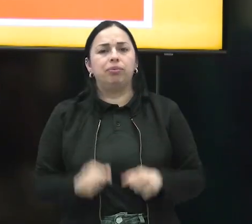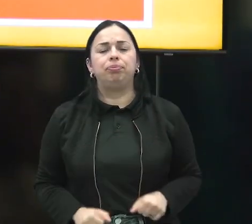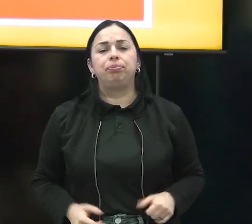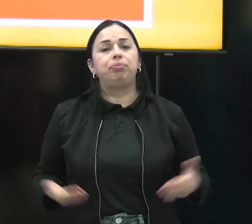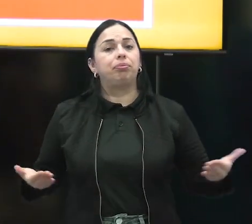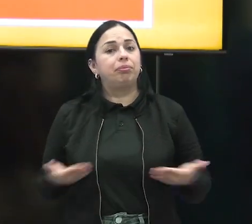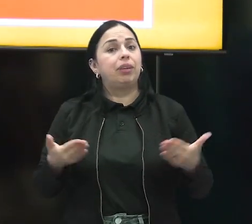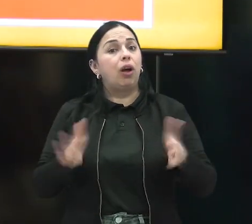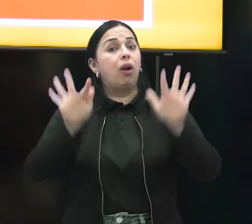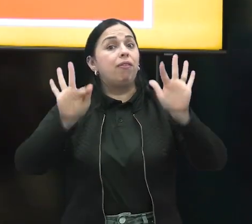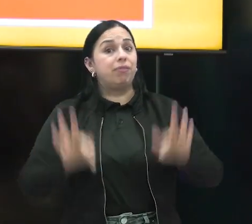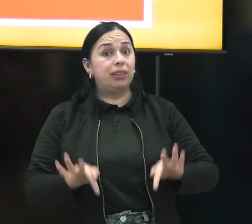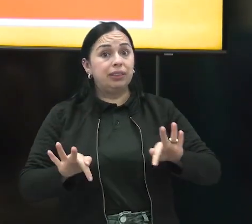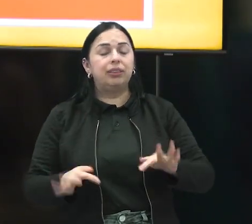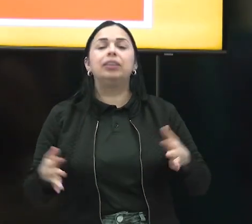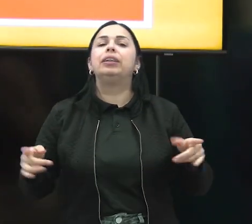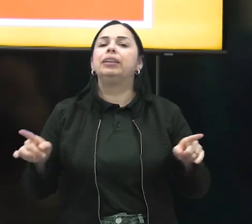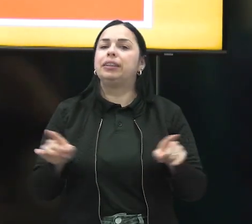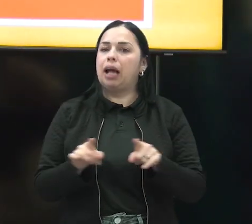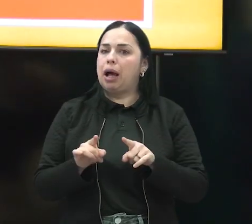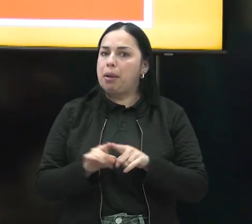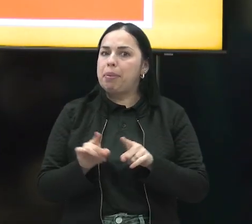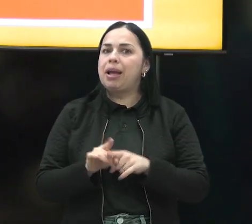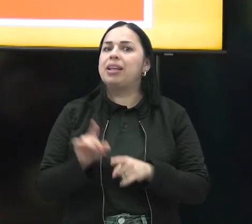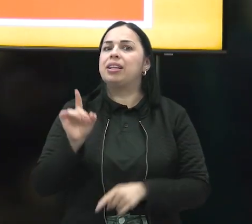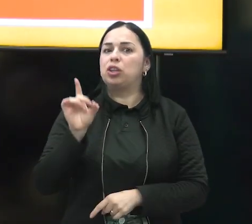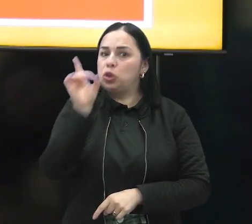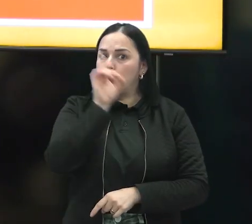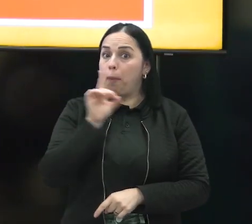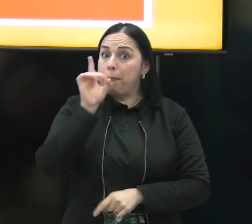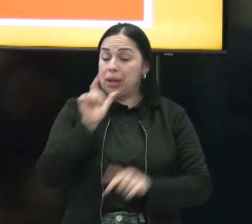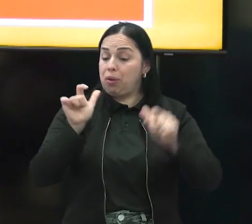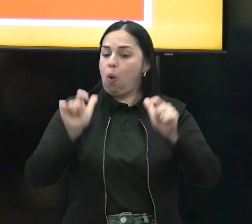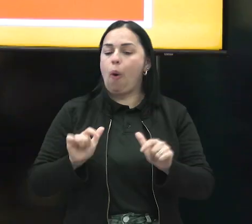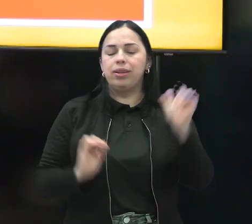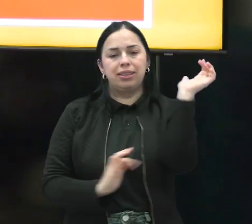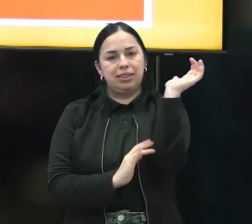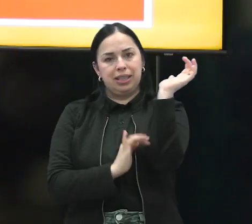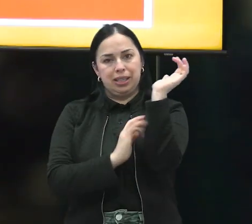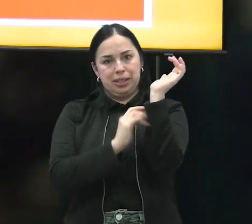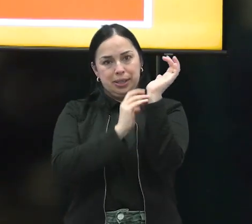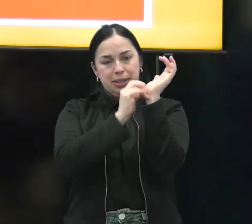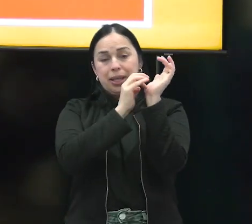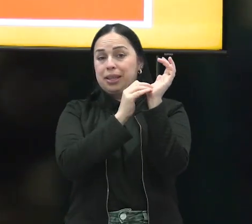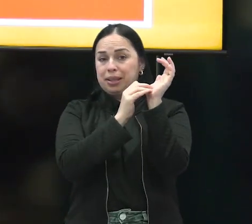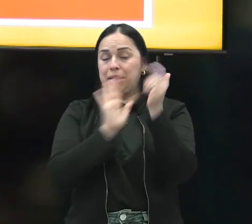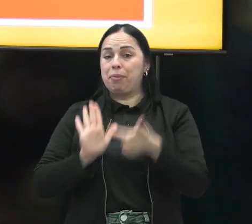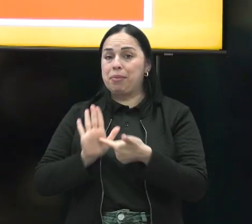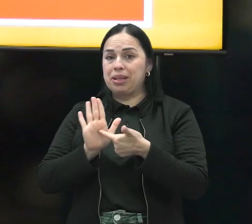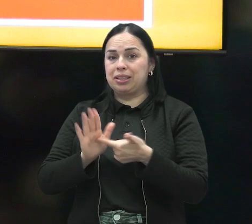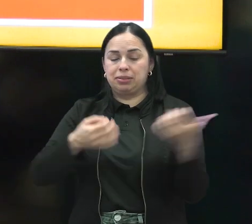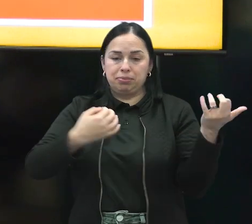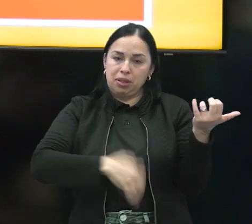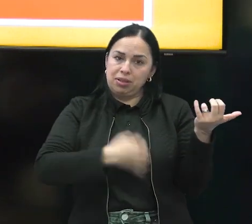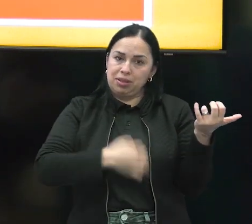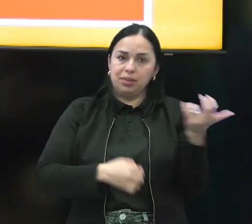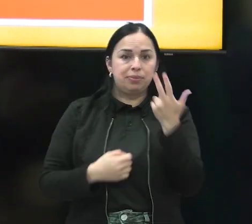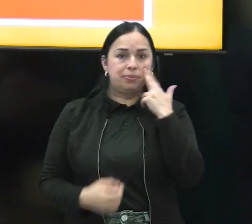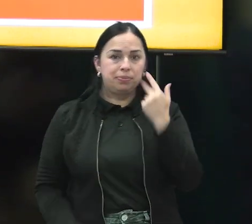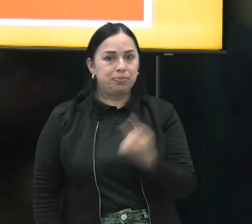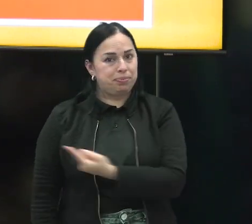a nossa agenda cultural com chave de ouro, também tem programação musical rolando lá no Parque Vicentina Aranha no domingo. Os